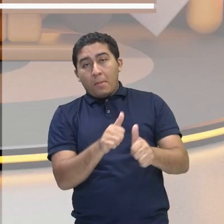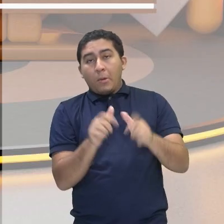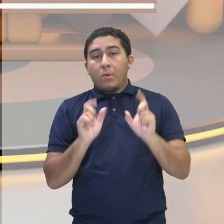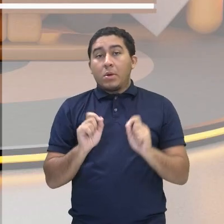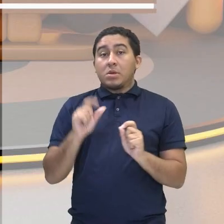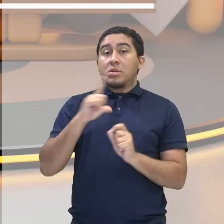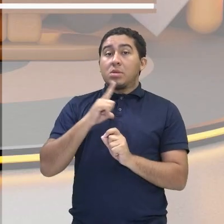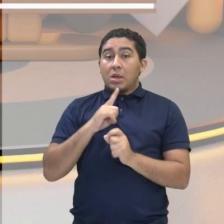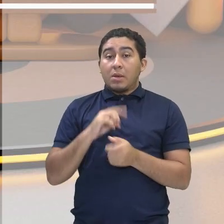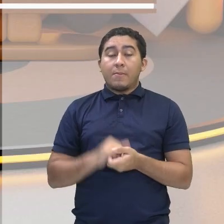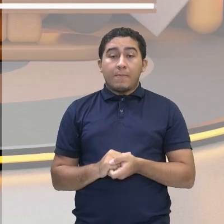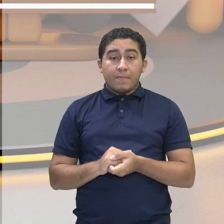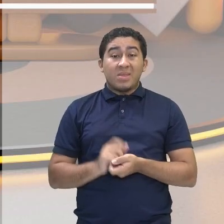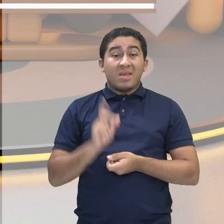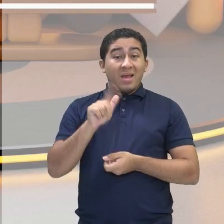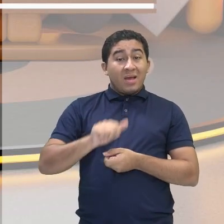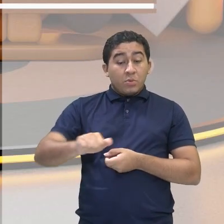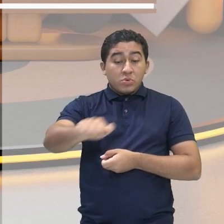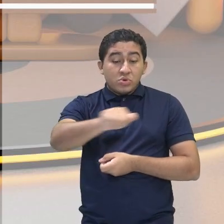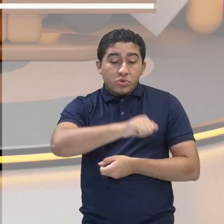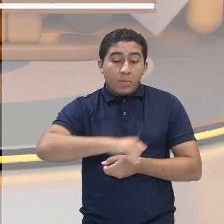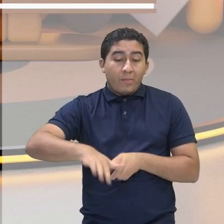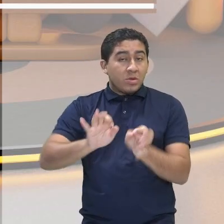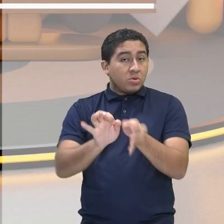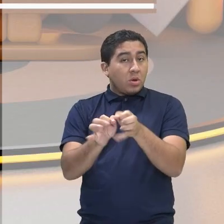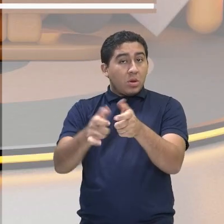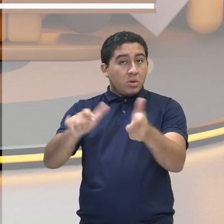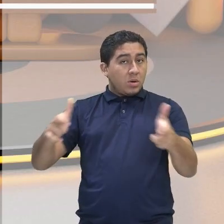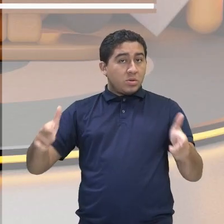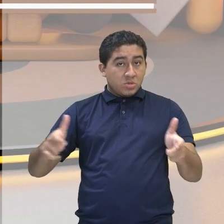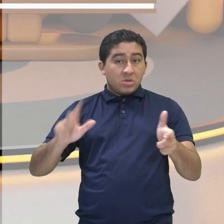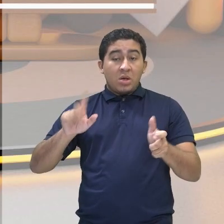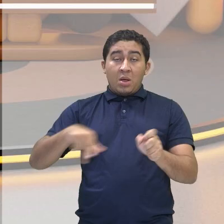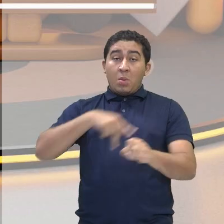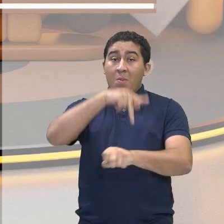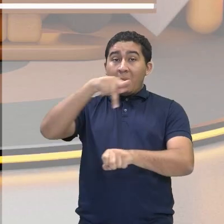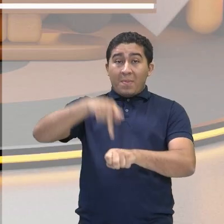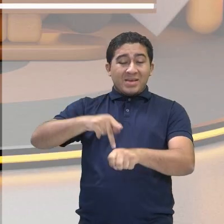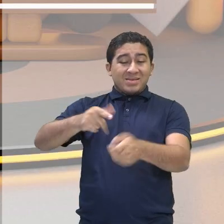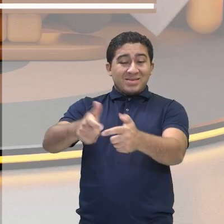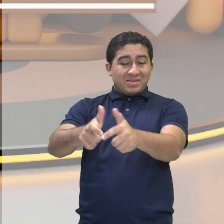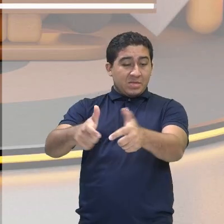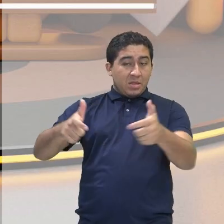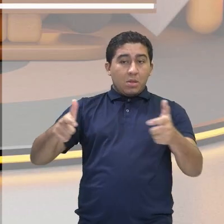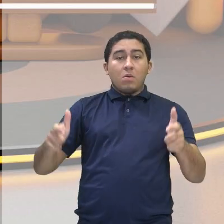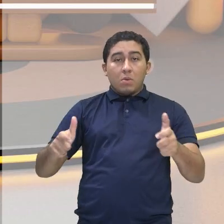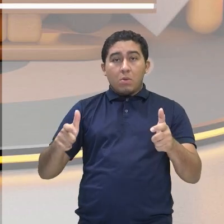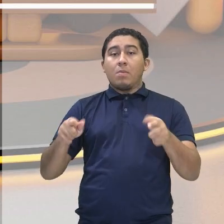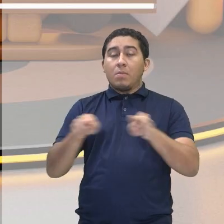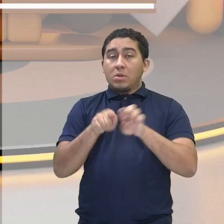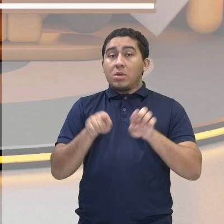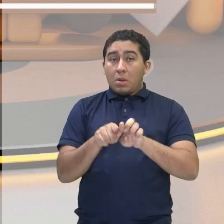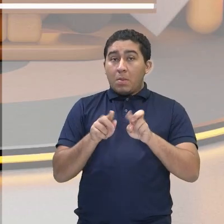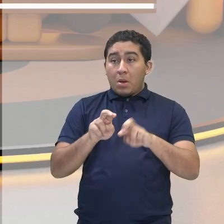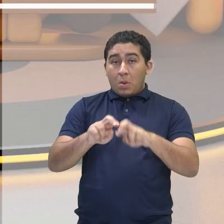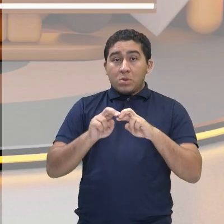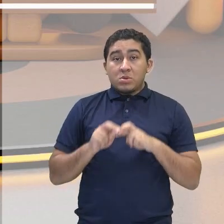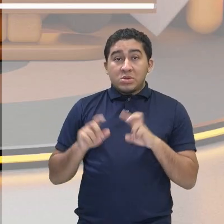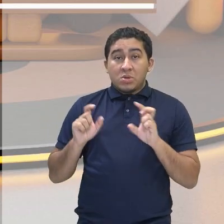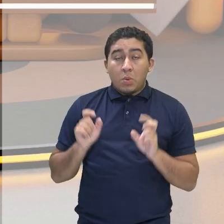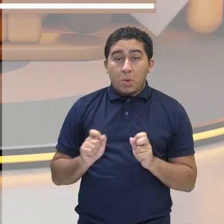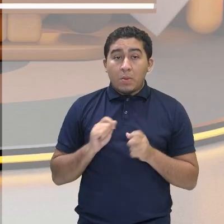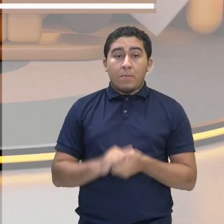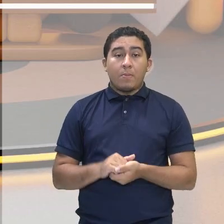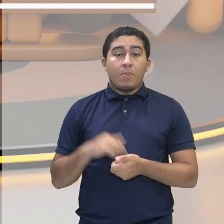Dimensões continentais, gente. Então, nós temos um país muito extenso e, consequentemente, nós